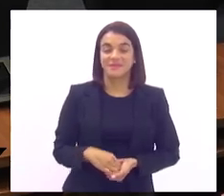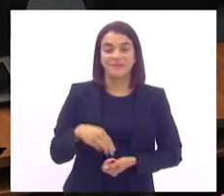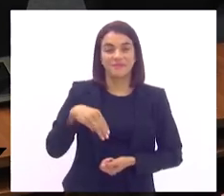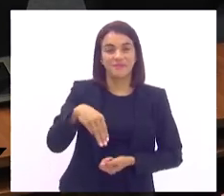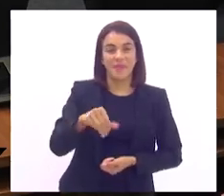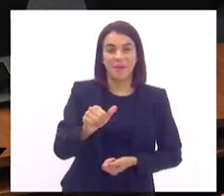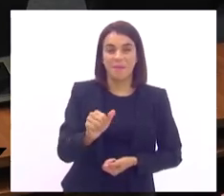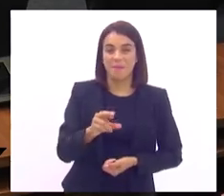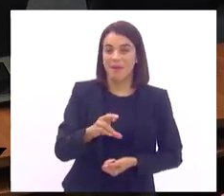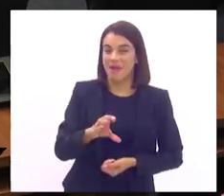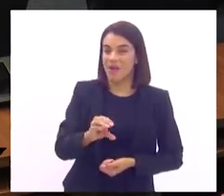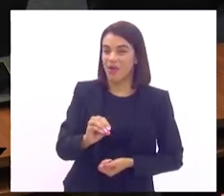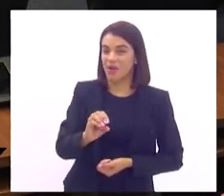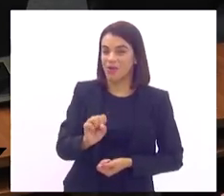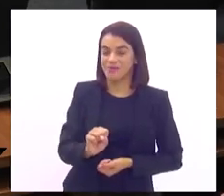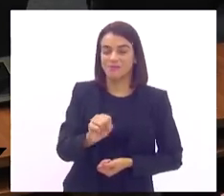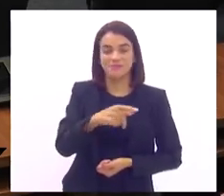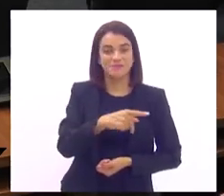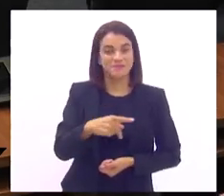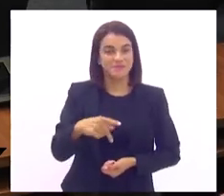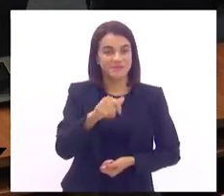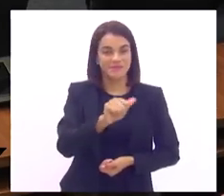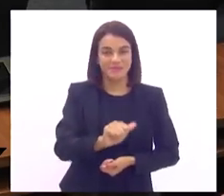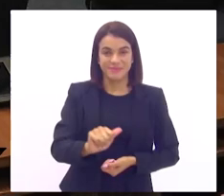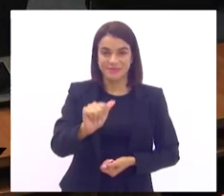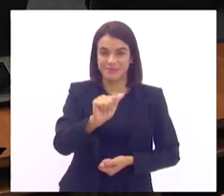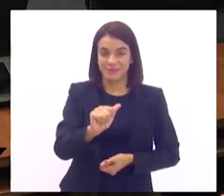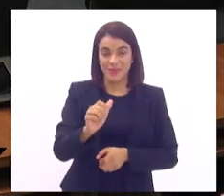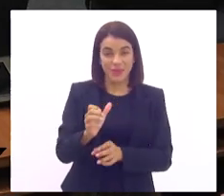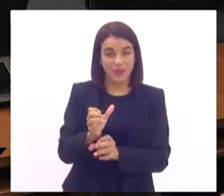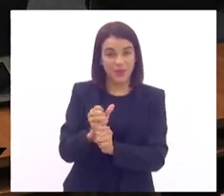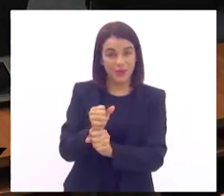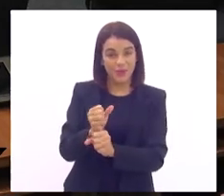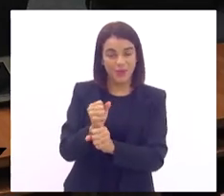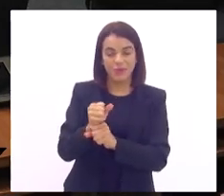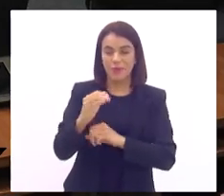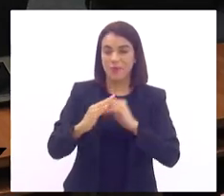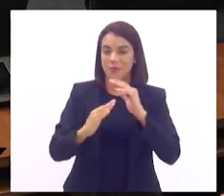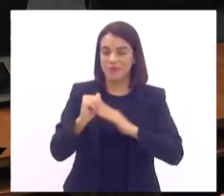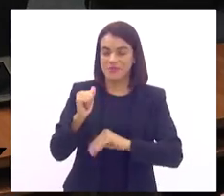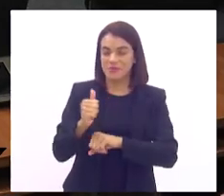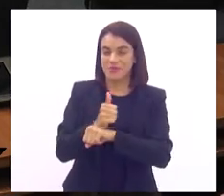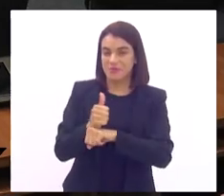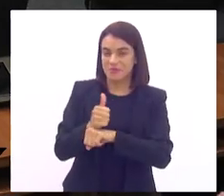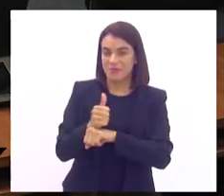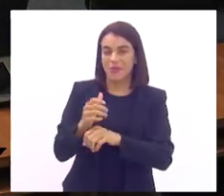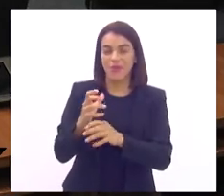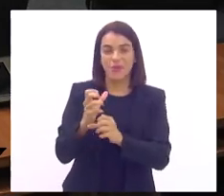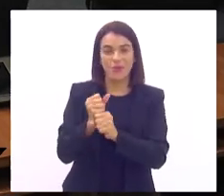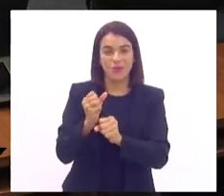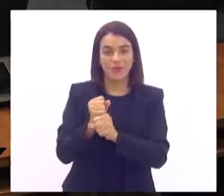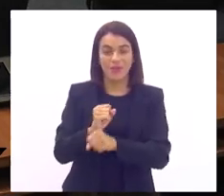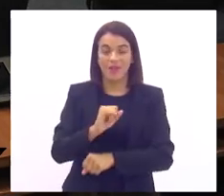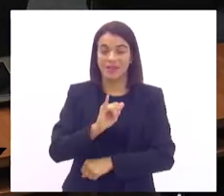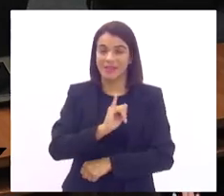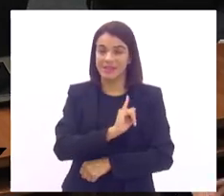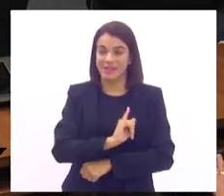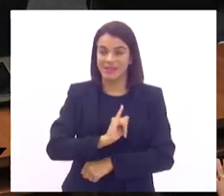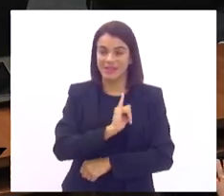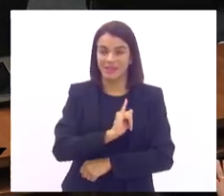Marcos Praxedes, presidente da Associação de Contadores e Profissionais de Contabilidade de Itaguaí